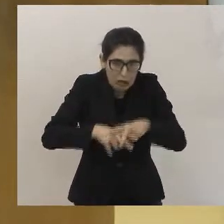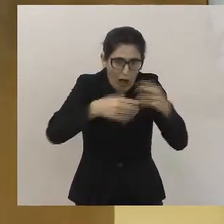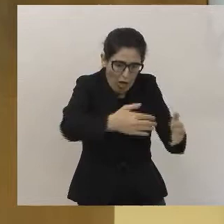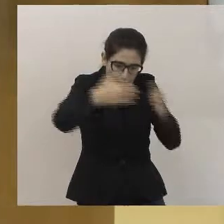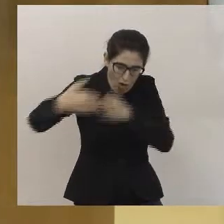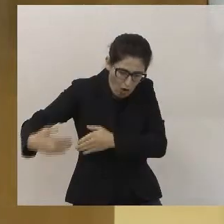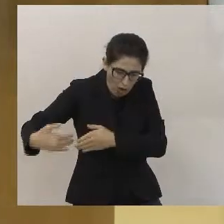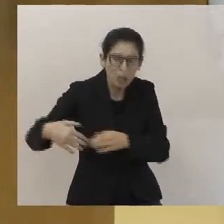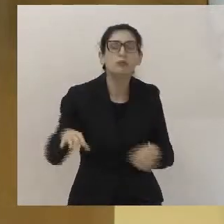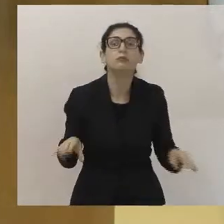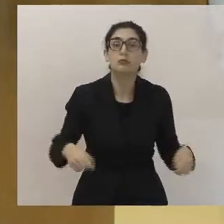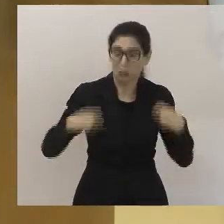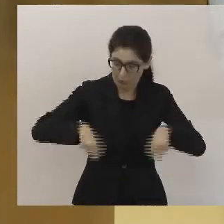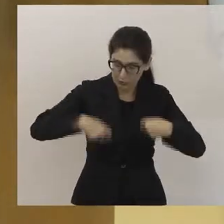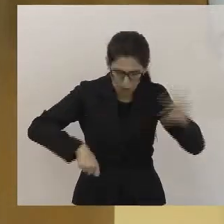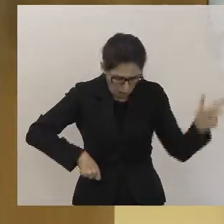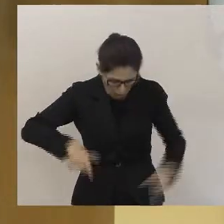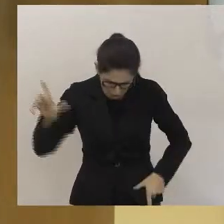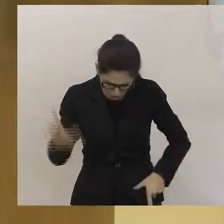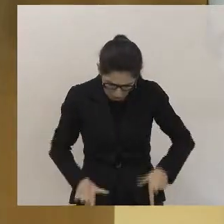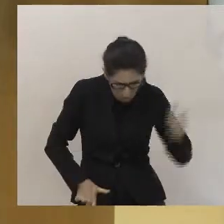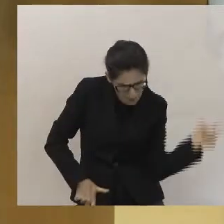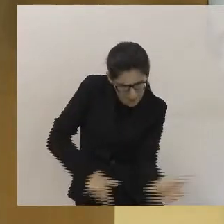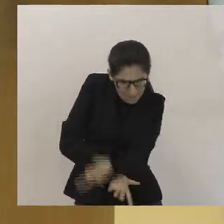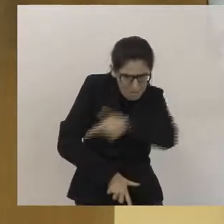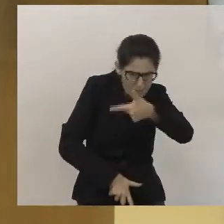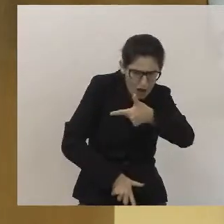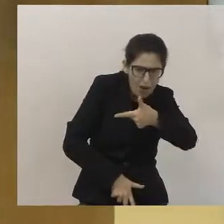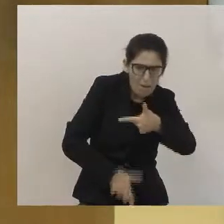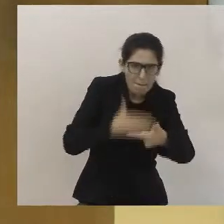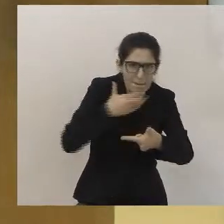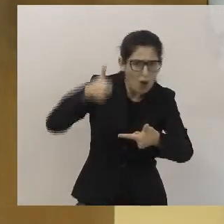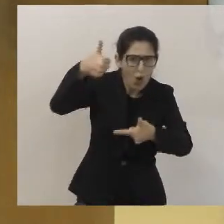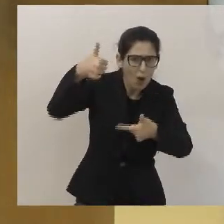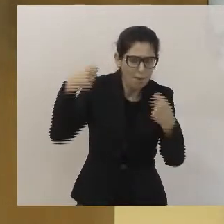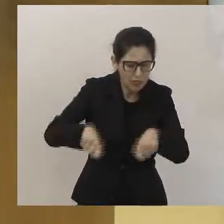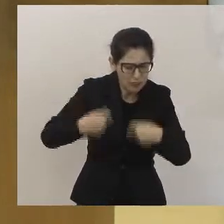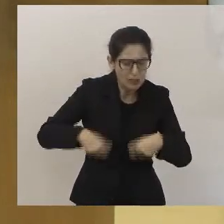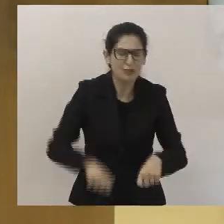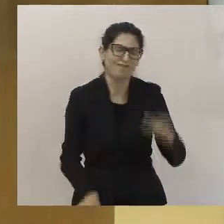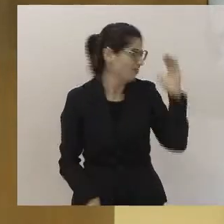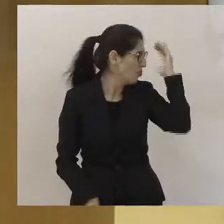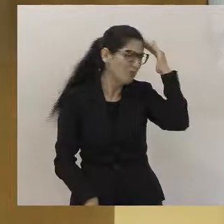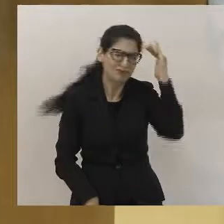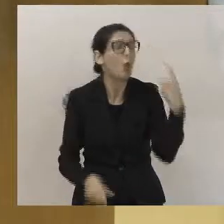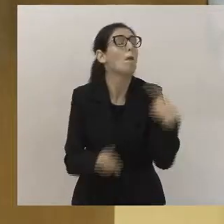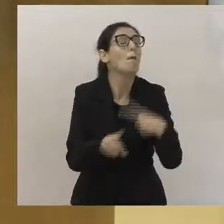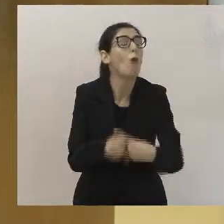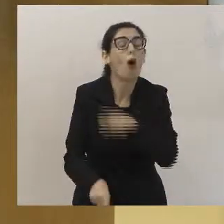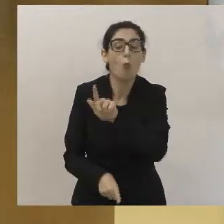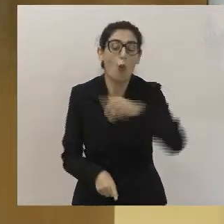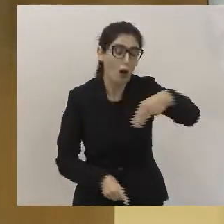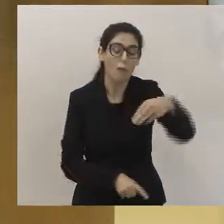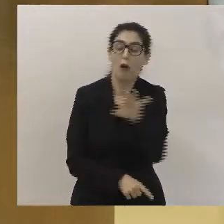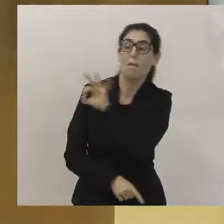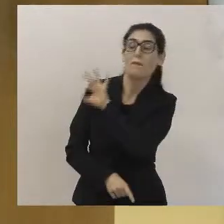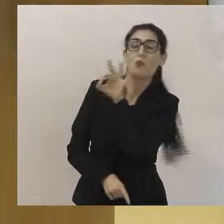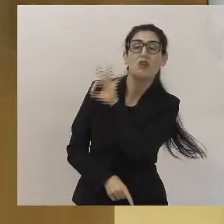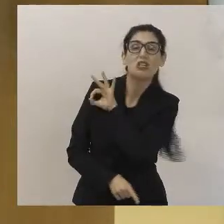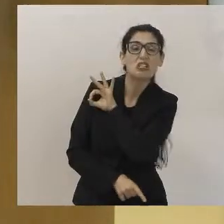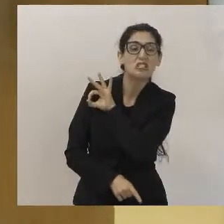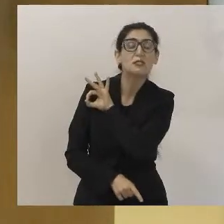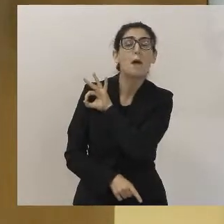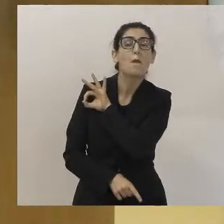melhores eu não entendo porque a guarda municipal ela é o que